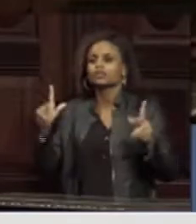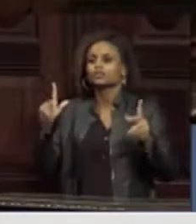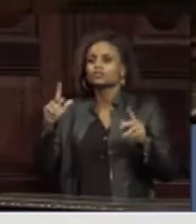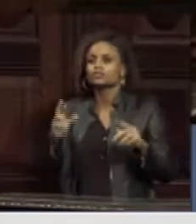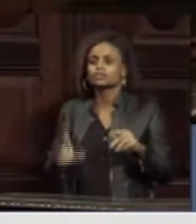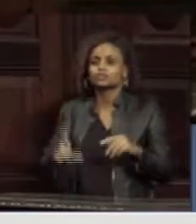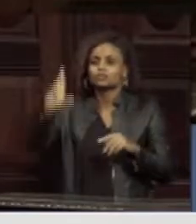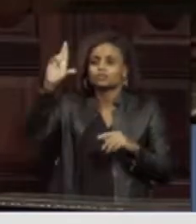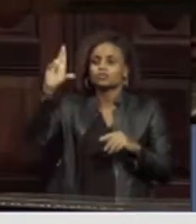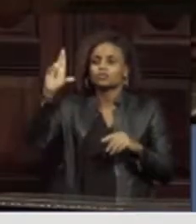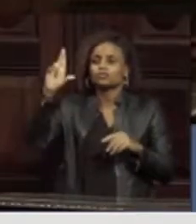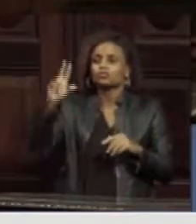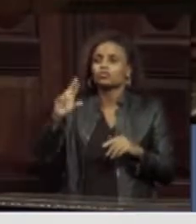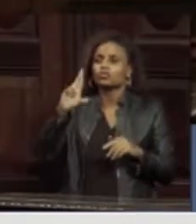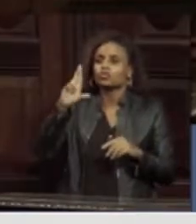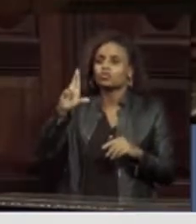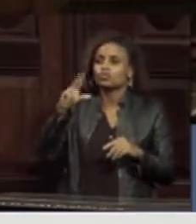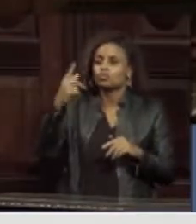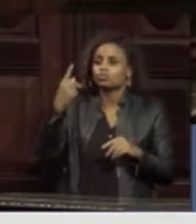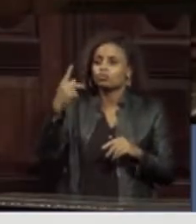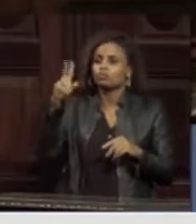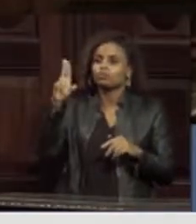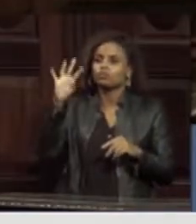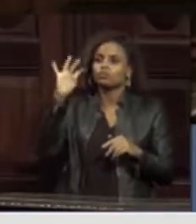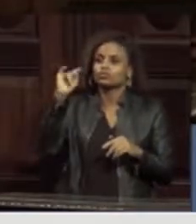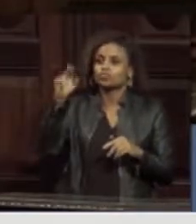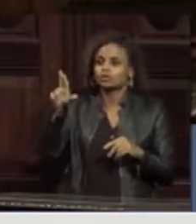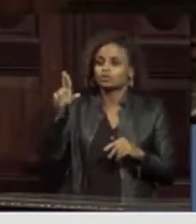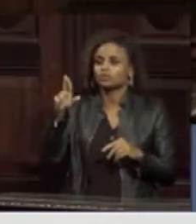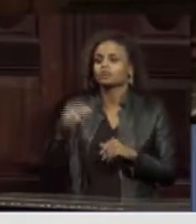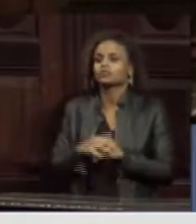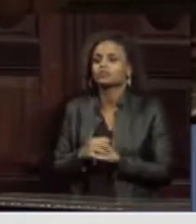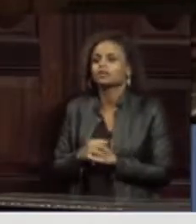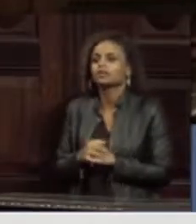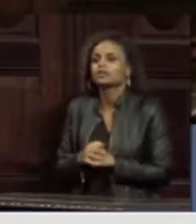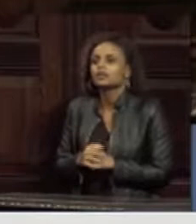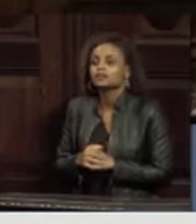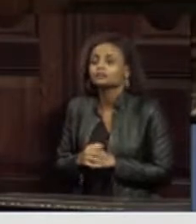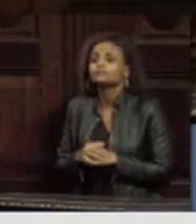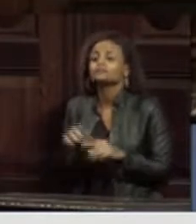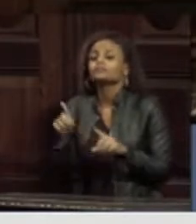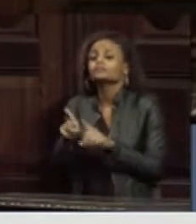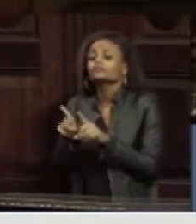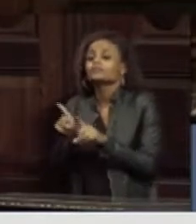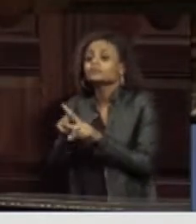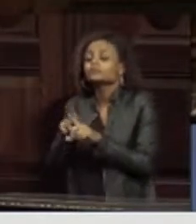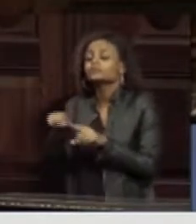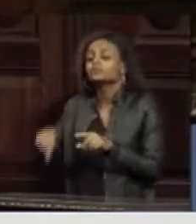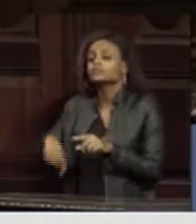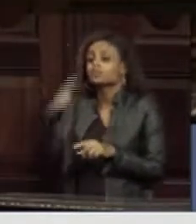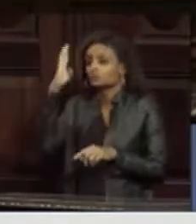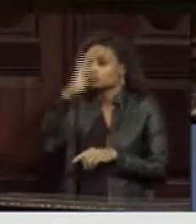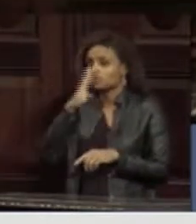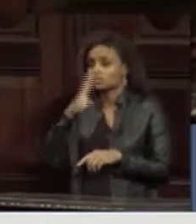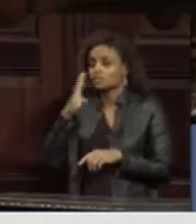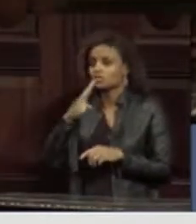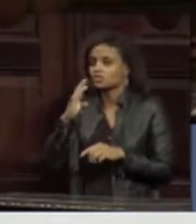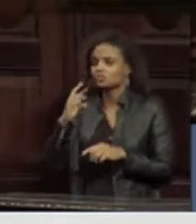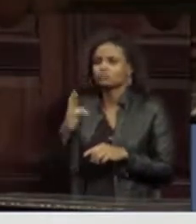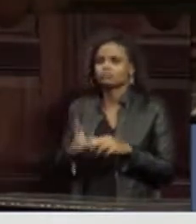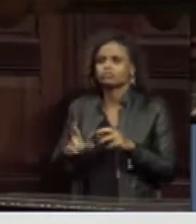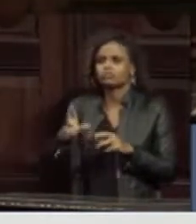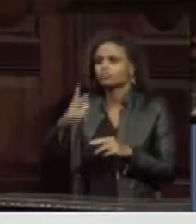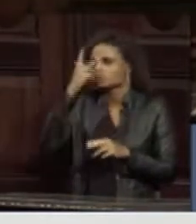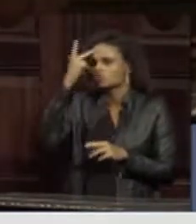chamado Rude, o Vermelho. E aqui no Brasil, muitas lideranças